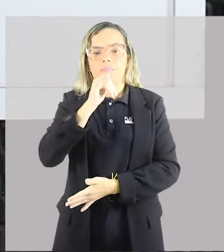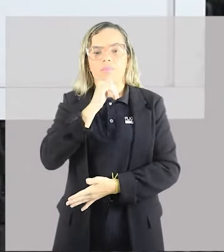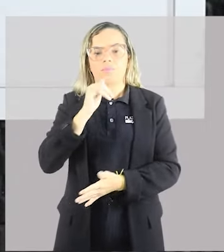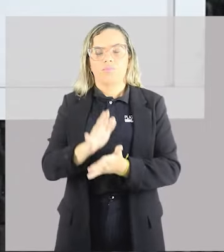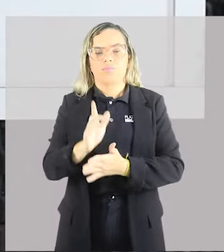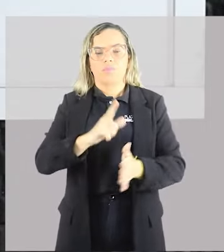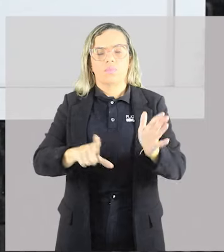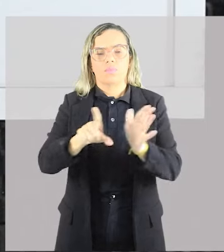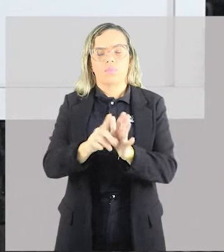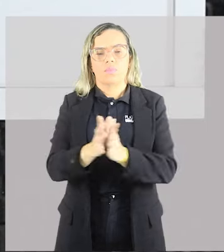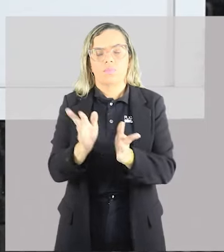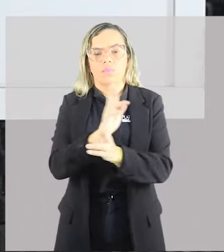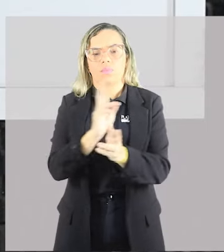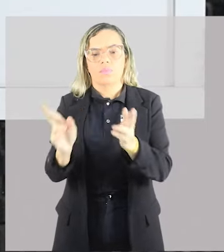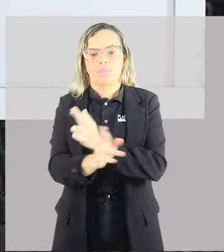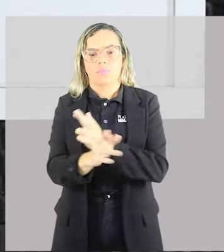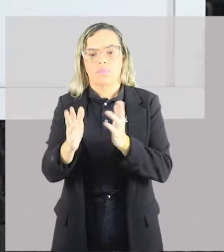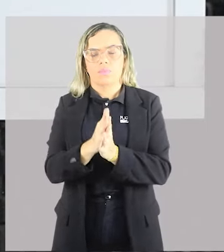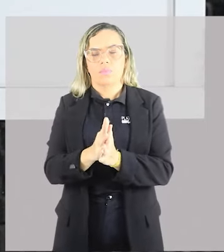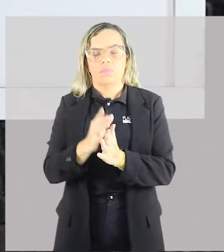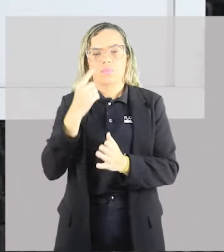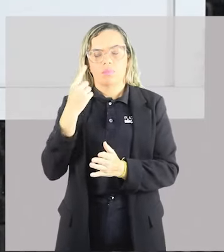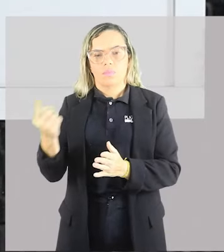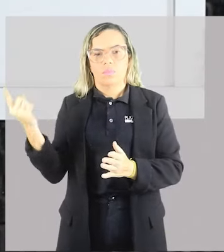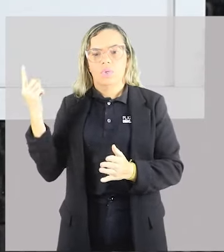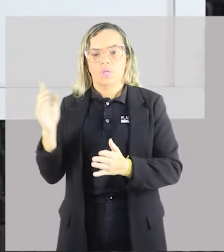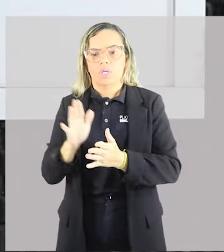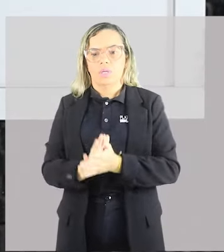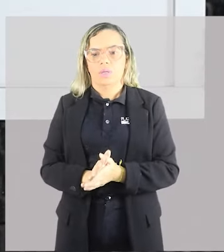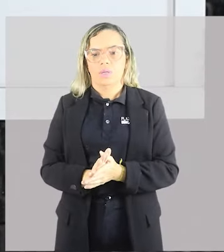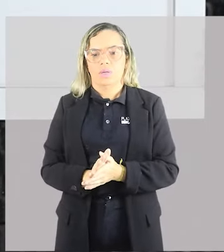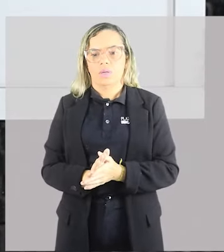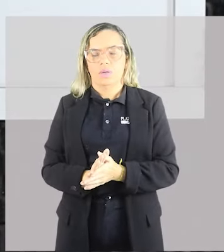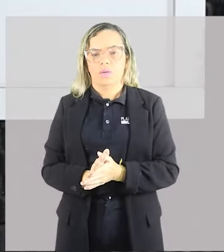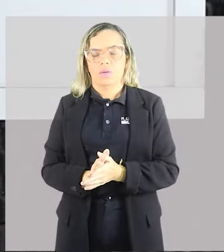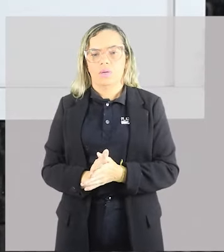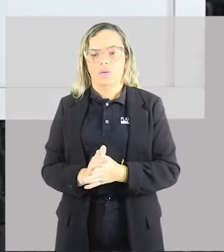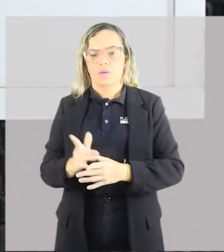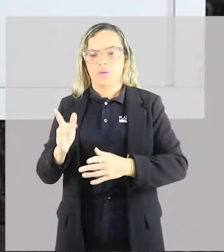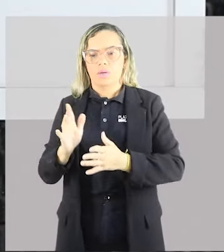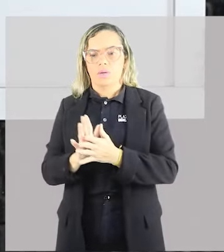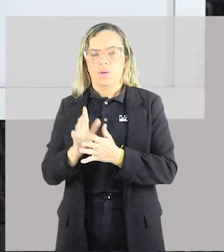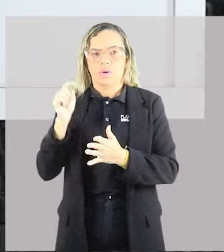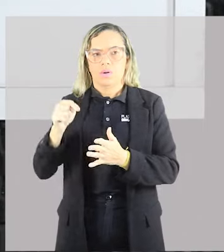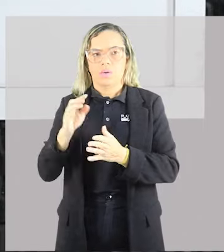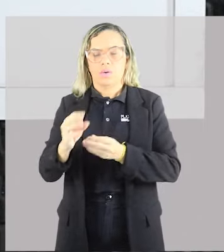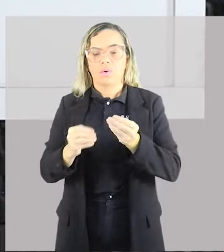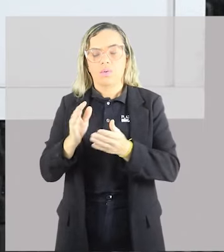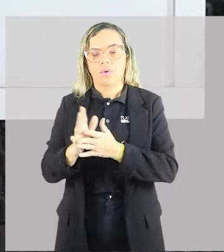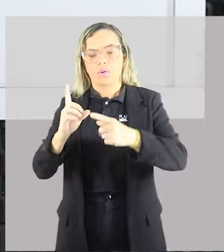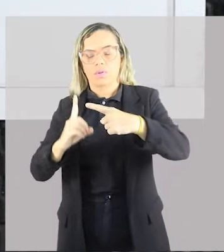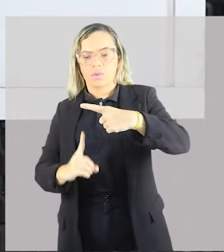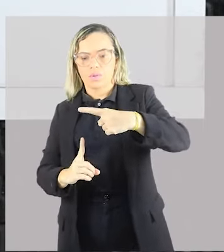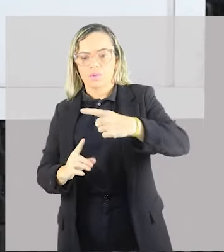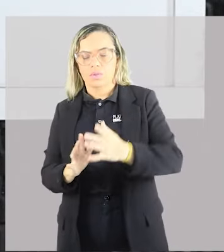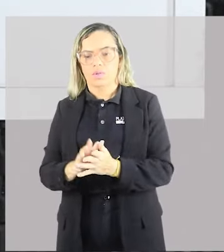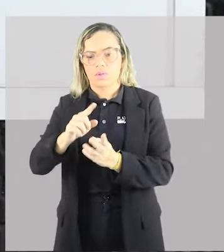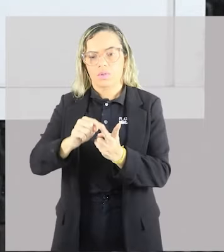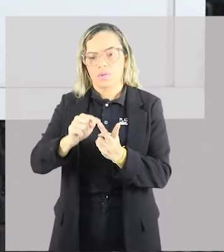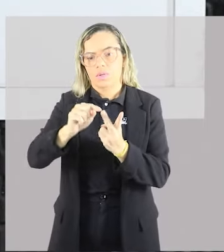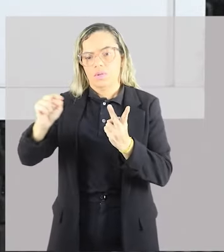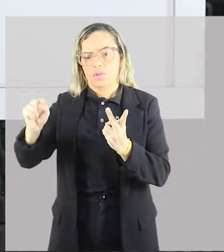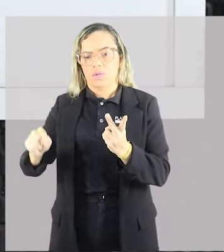ou se tu tem no denominador uma raiz quadrada então nós temos algumas restrições